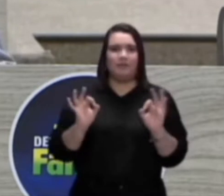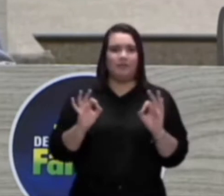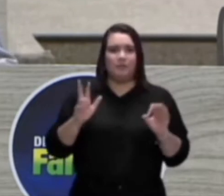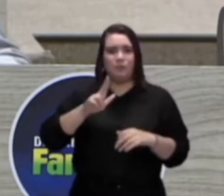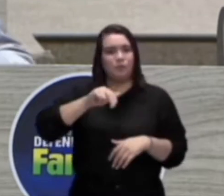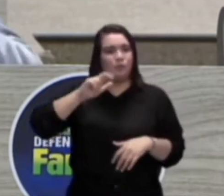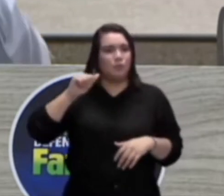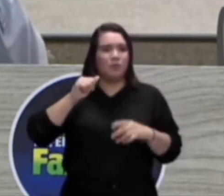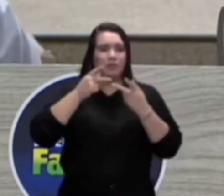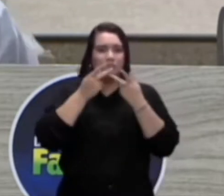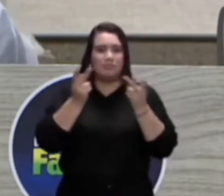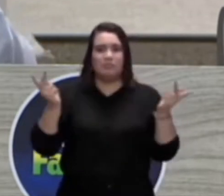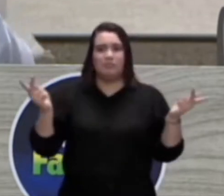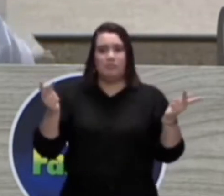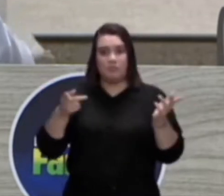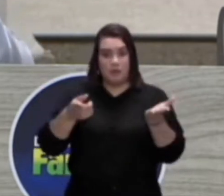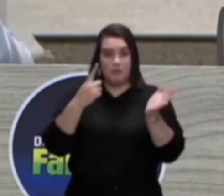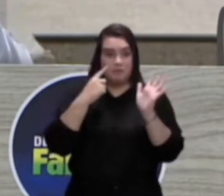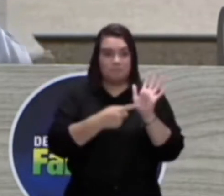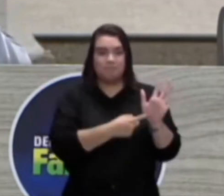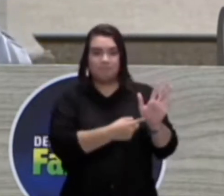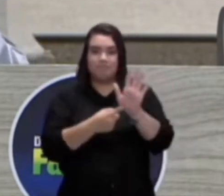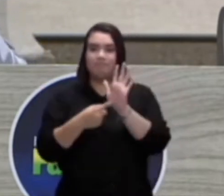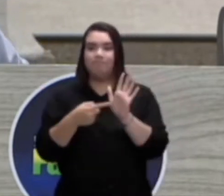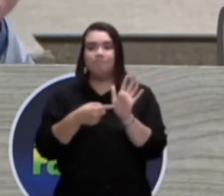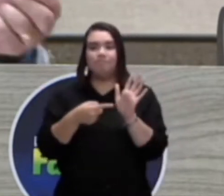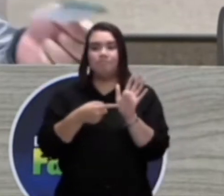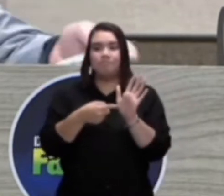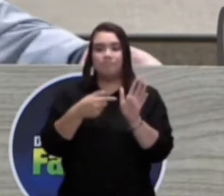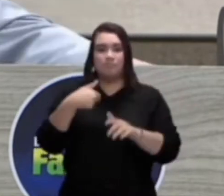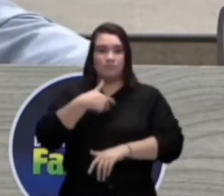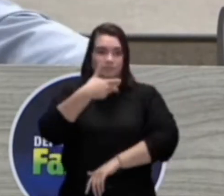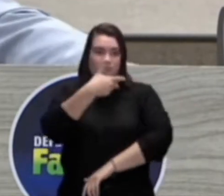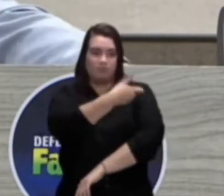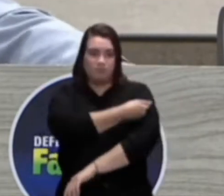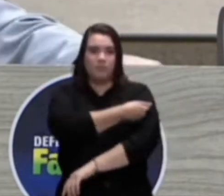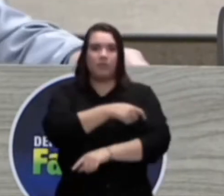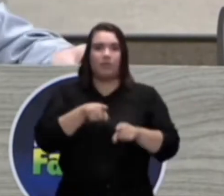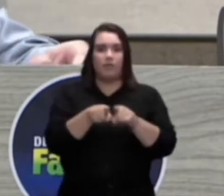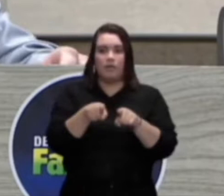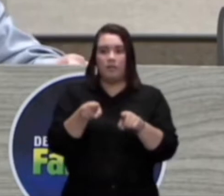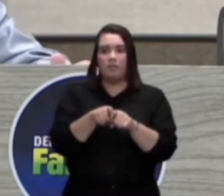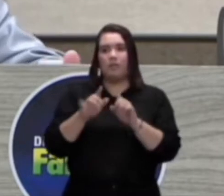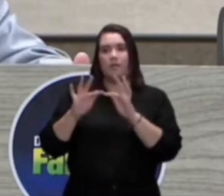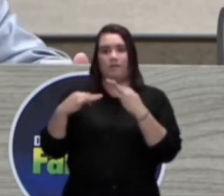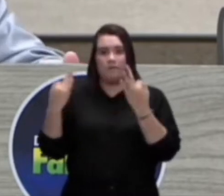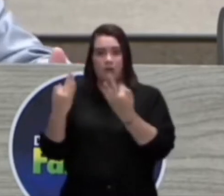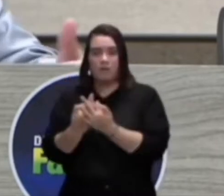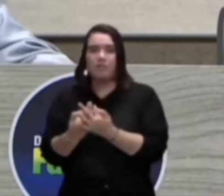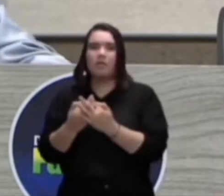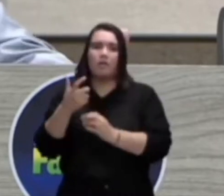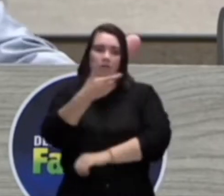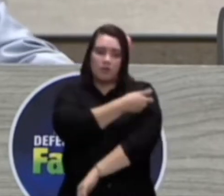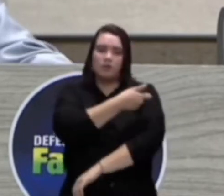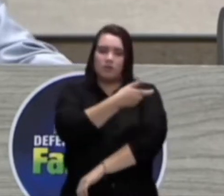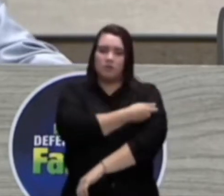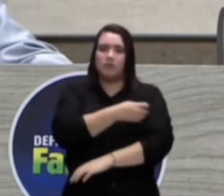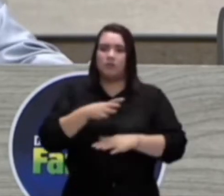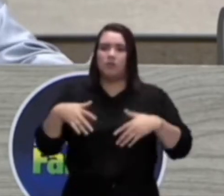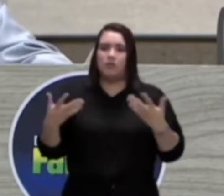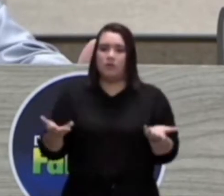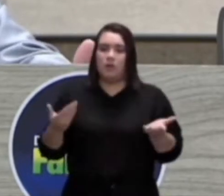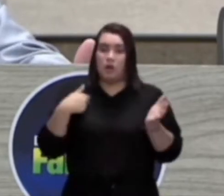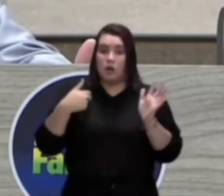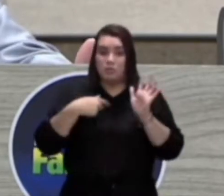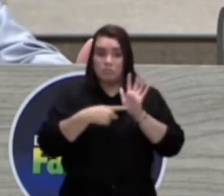uma vez por todas que está aqui, ó, meu cartão de vacina. Eu sou vacinado, minha família se vacinou também. E quero deixar claro de uma vez